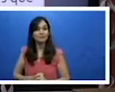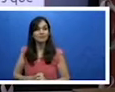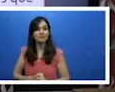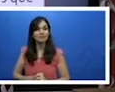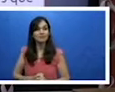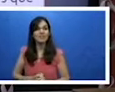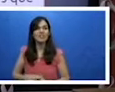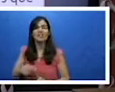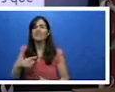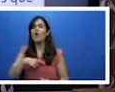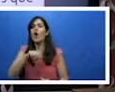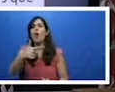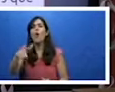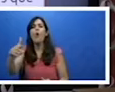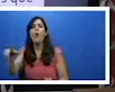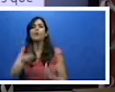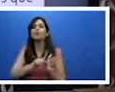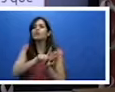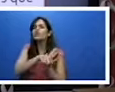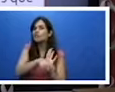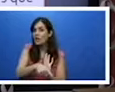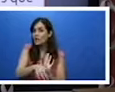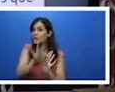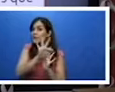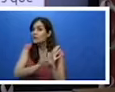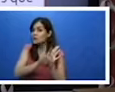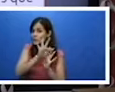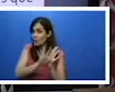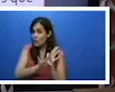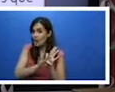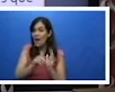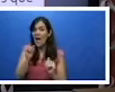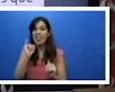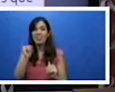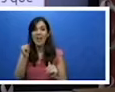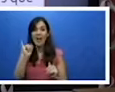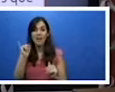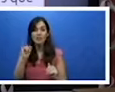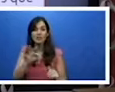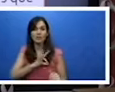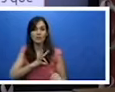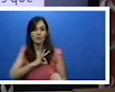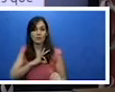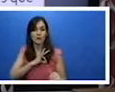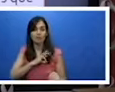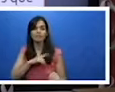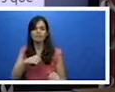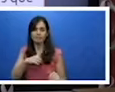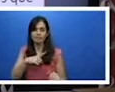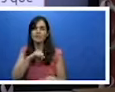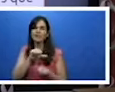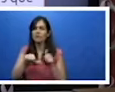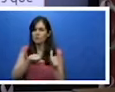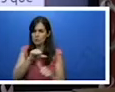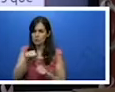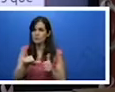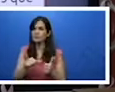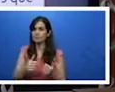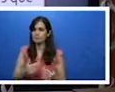Como em inúmeros outros gêneros textuais, porém, a narrativa policial sofreu alterações no decorrer do